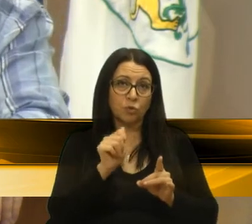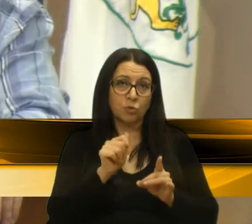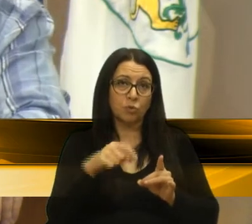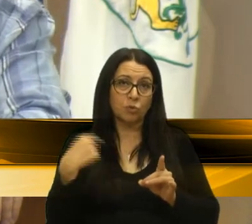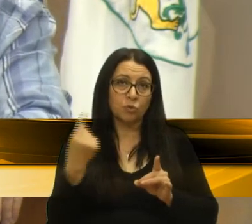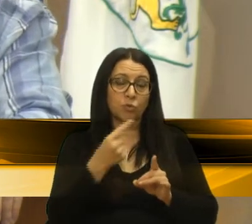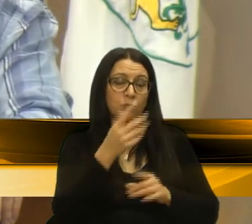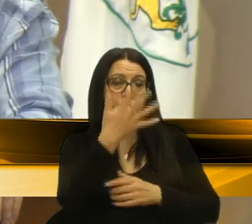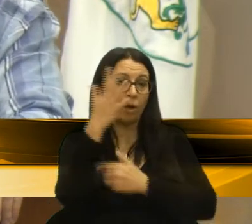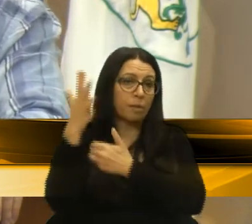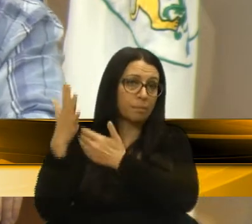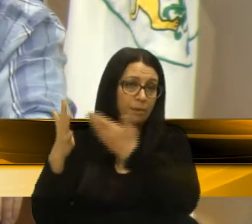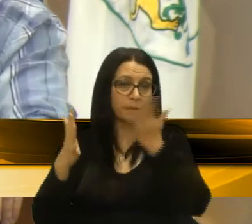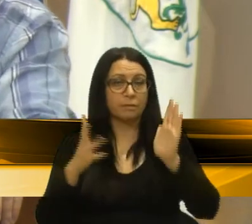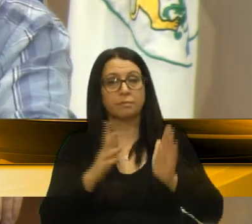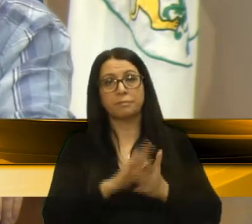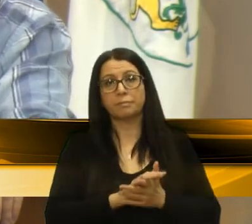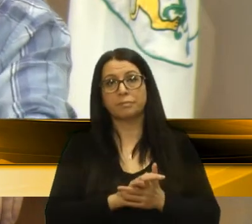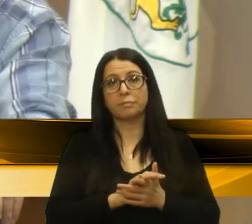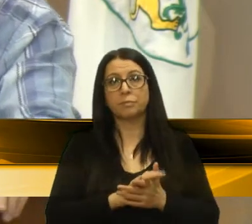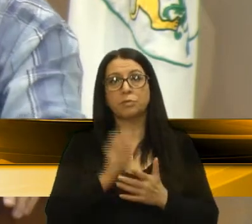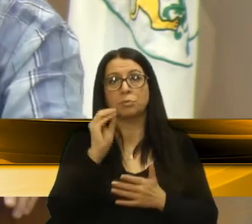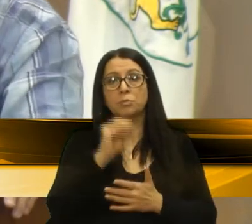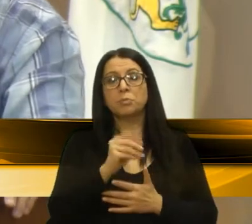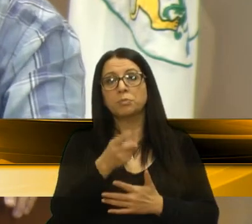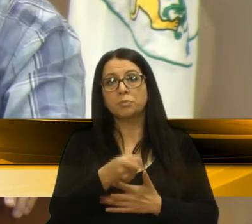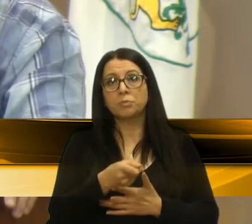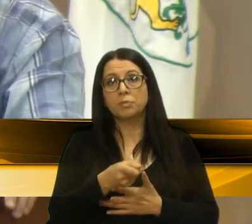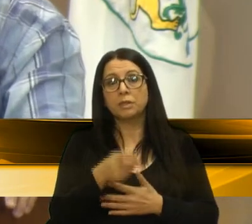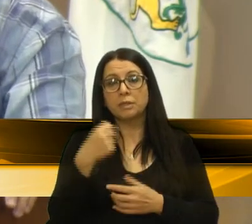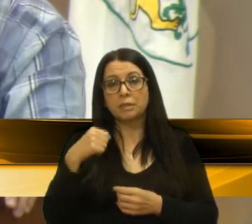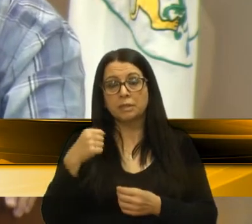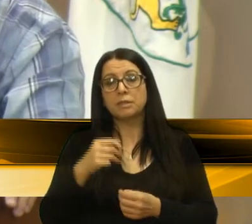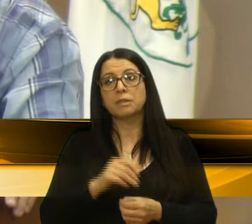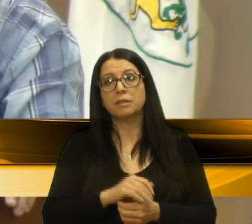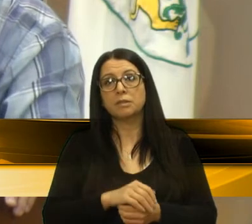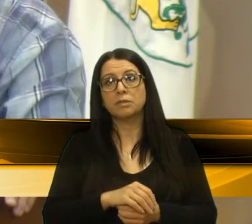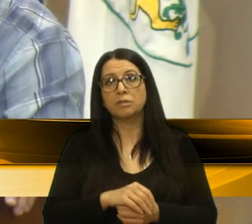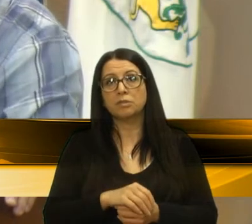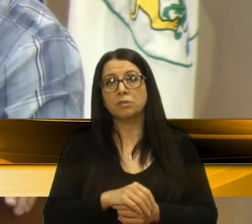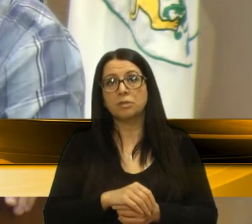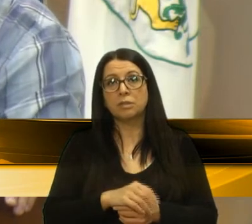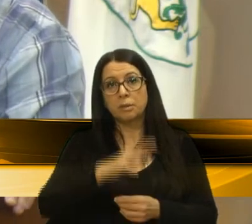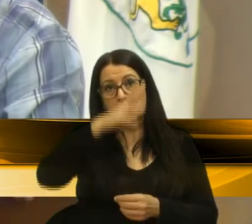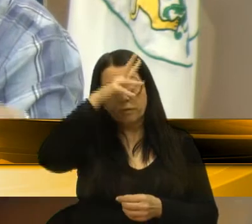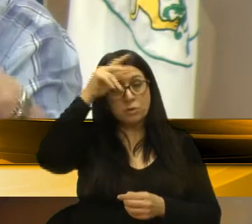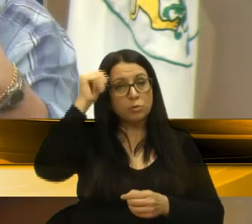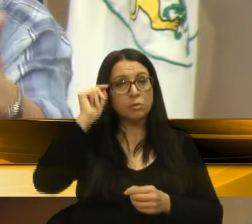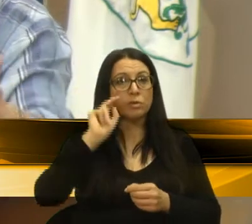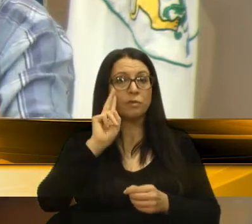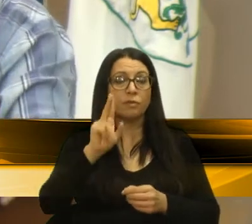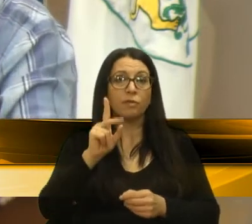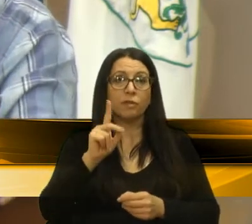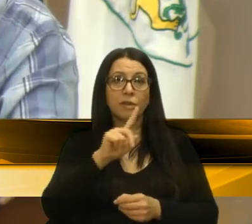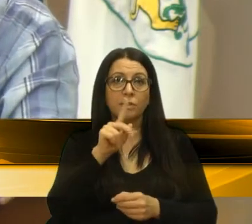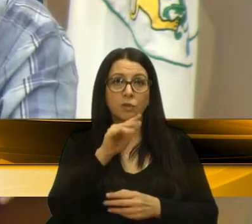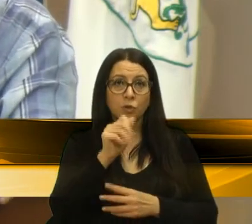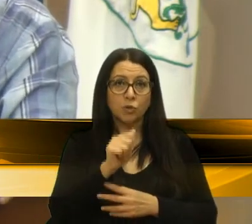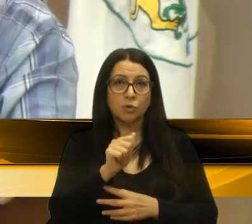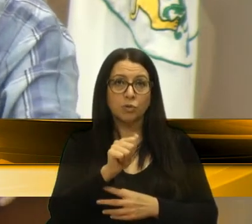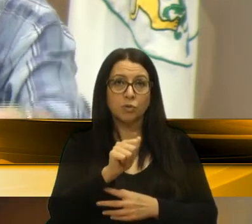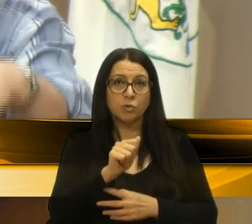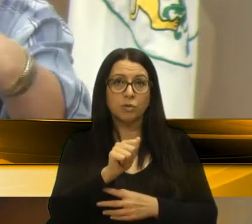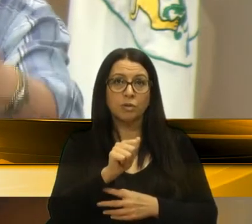né aonde se colocava ali a necessidade de o executivo passará a tratar zonas de interesse ambiental